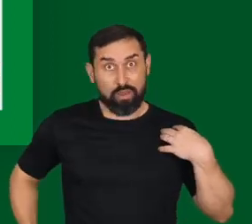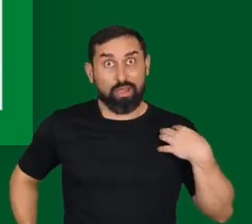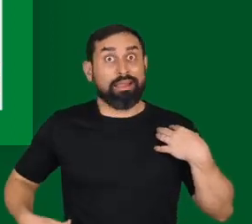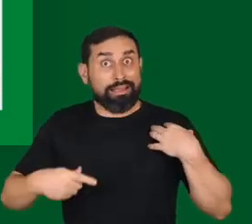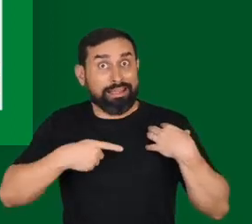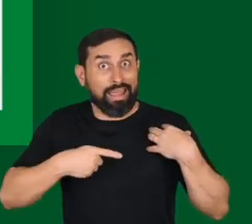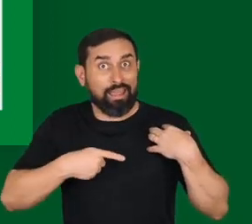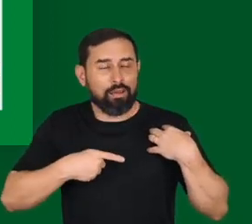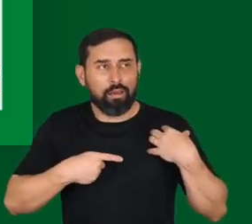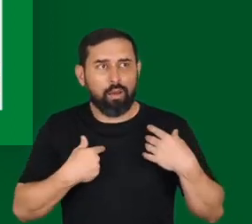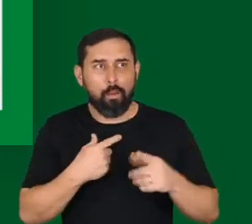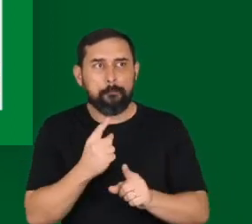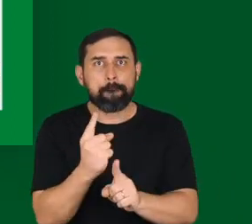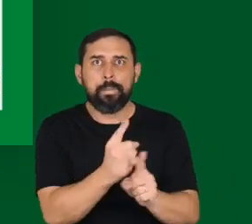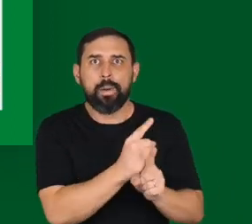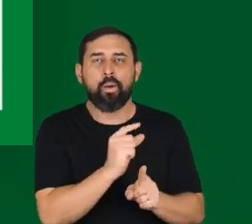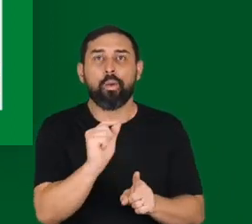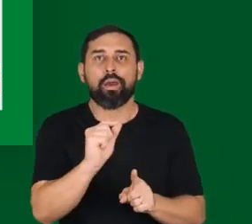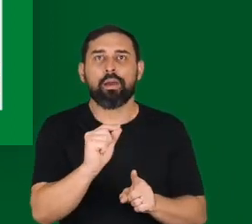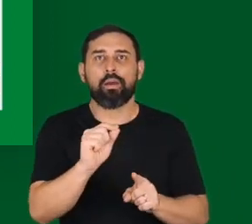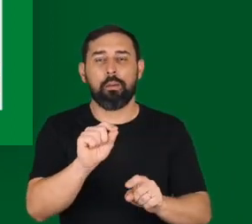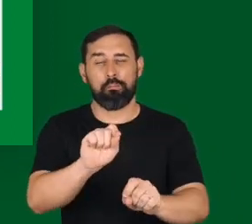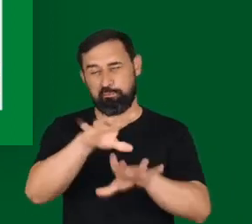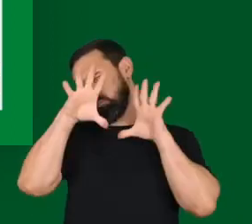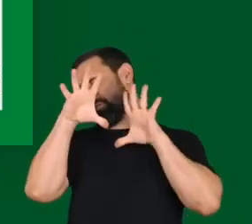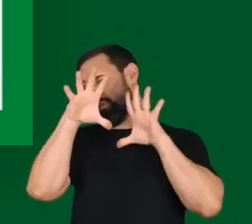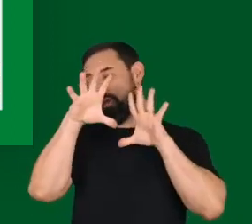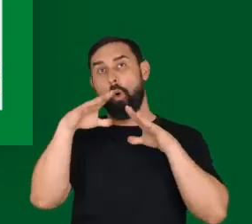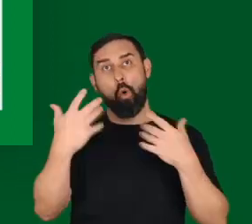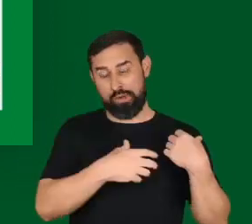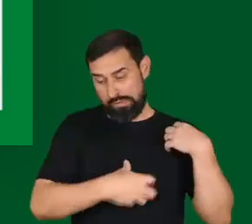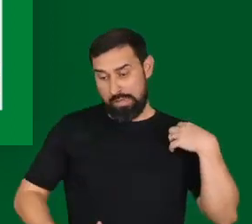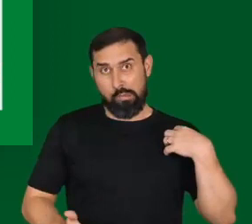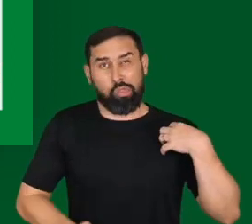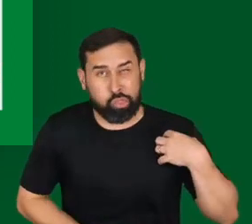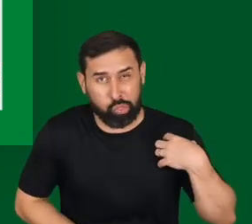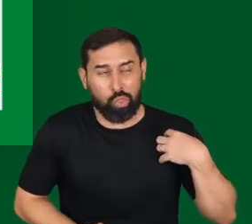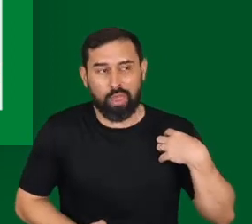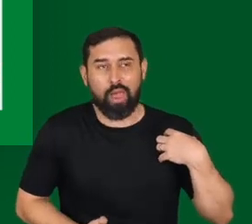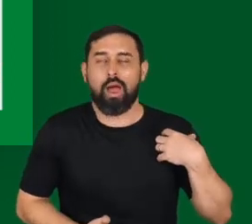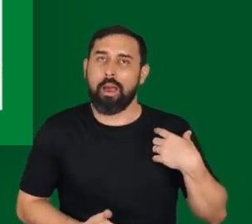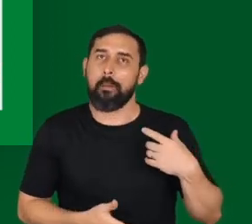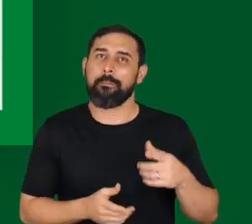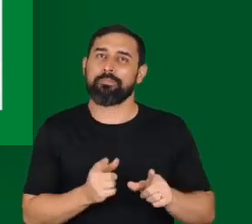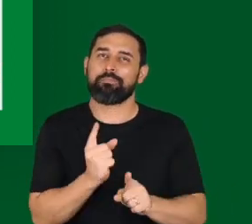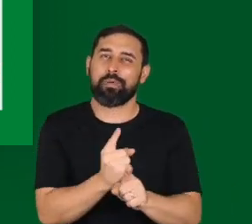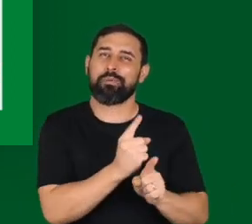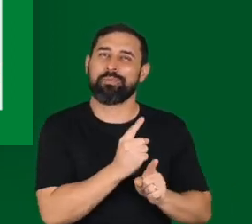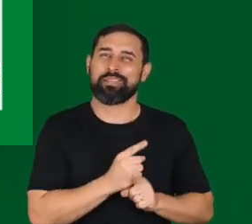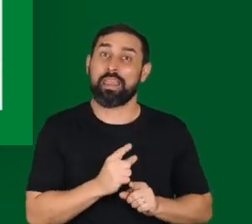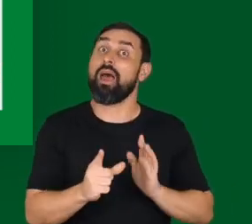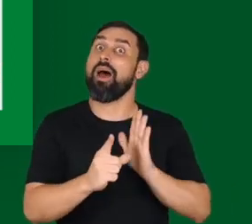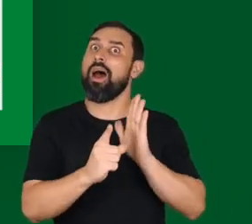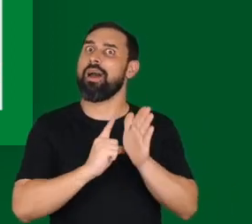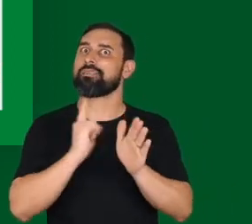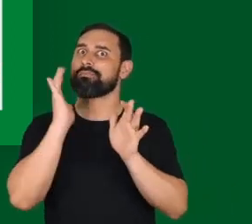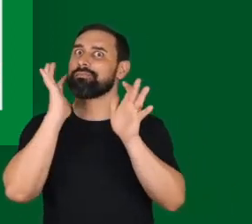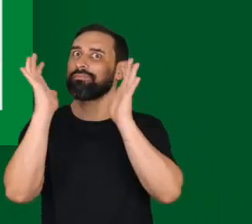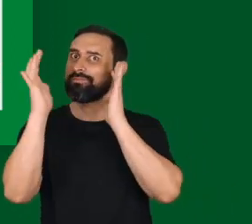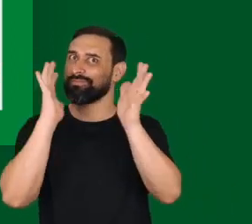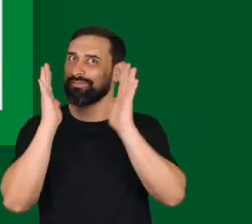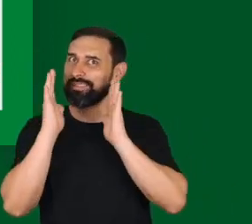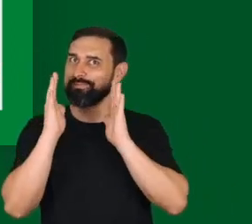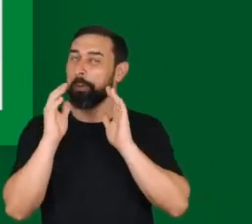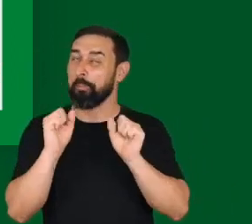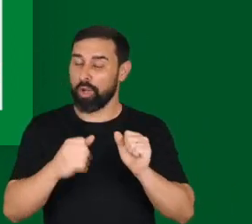com dispositivo de segurança, quais lesões a gente pode encontrar? Lesões de airbag ou lesão de cinto de segurança aí. E aí, se tratando